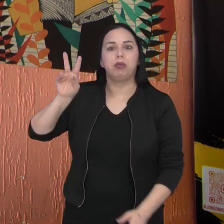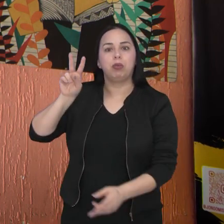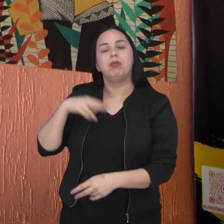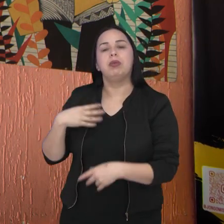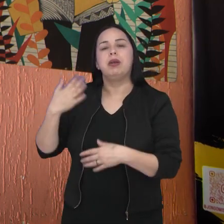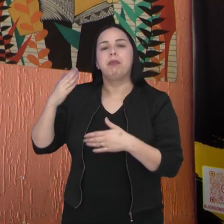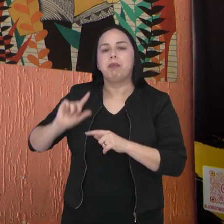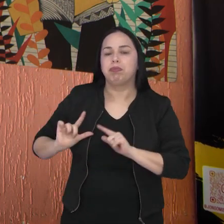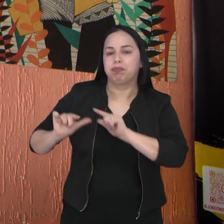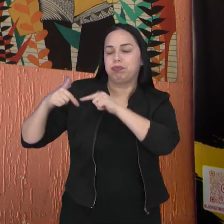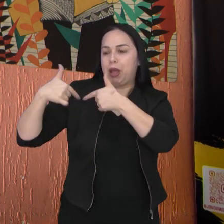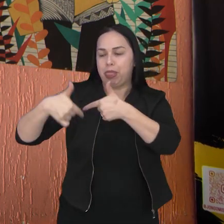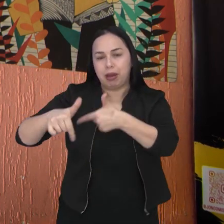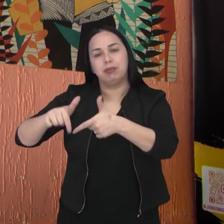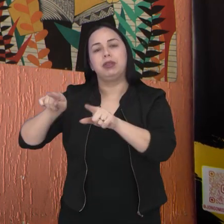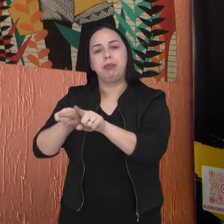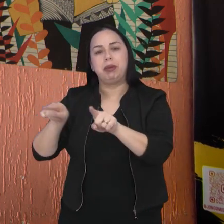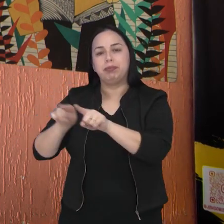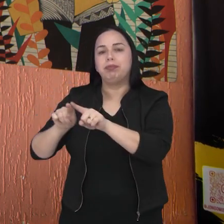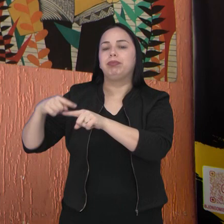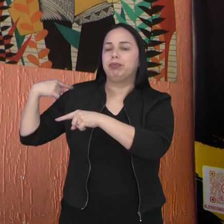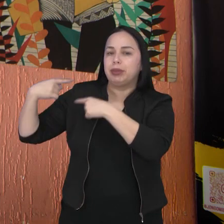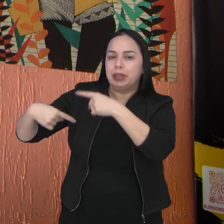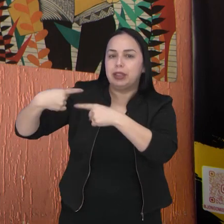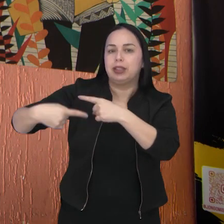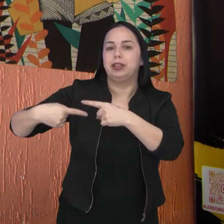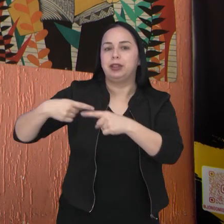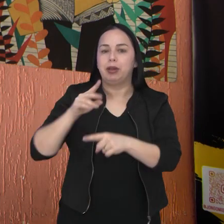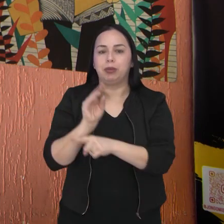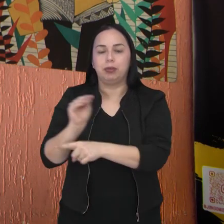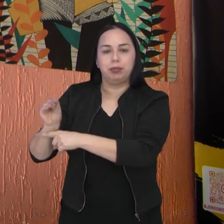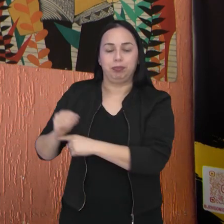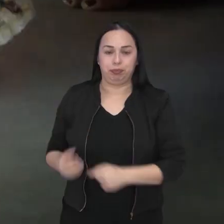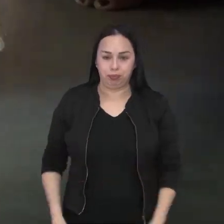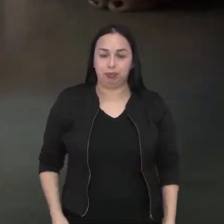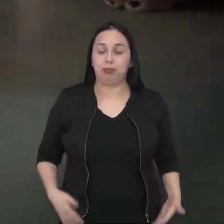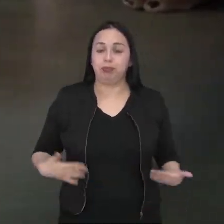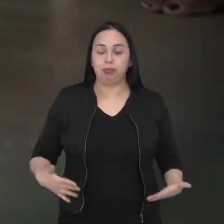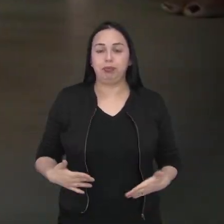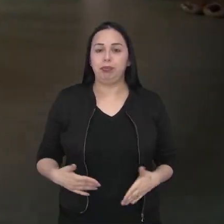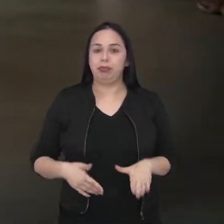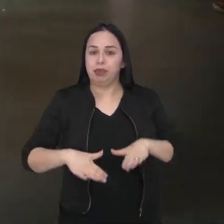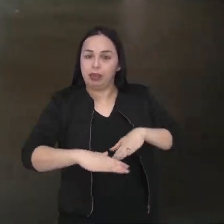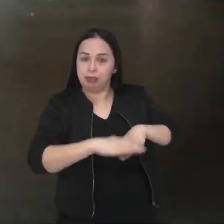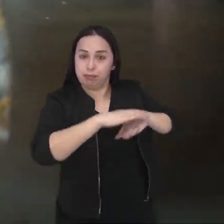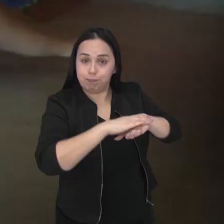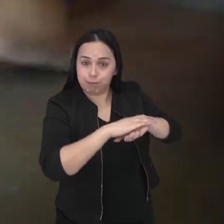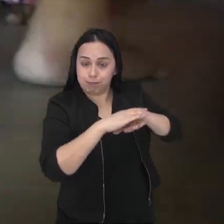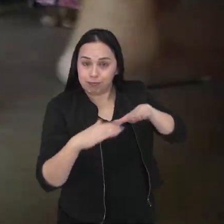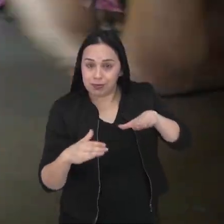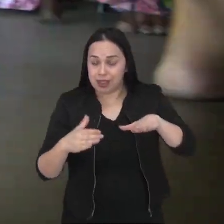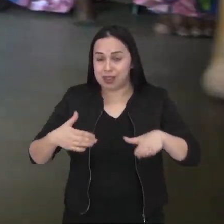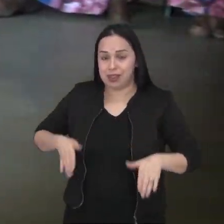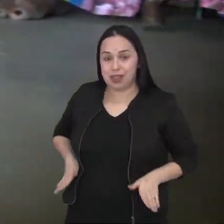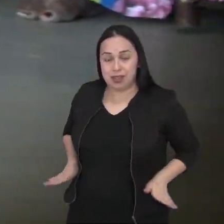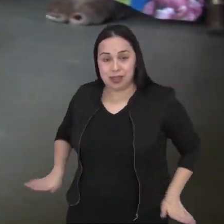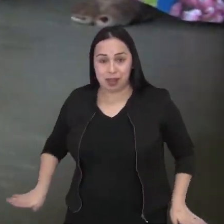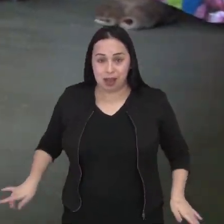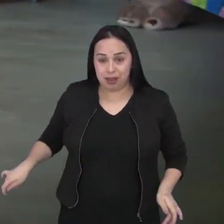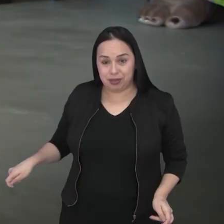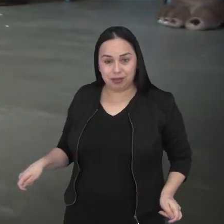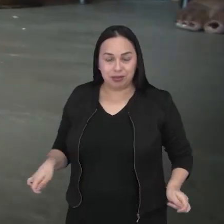guardiões dessa cultura aqui na cidade e também no Vale do Paraíba. Pés descalços, saias